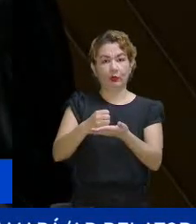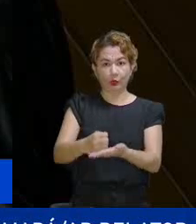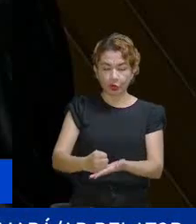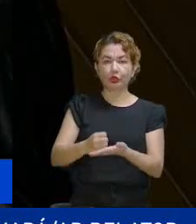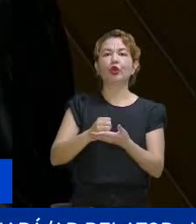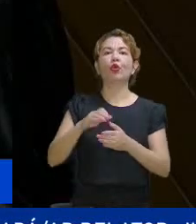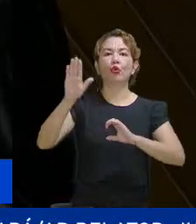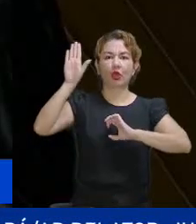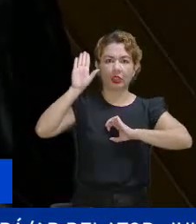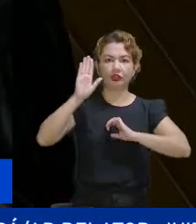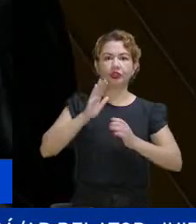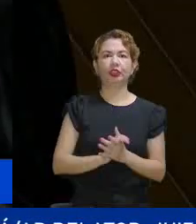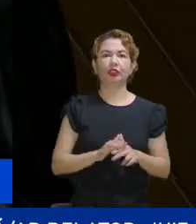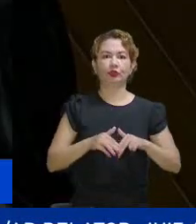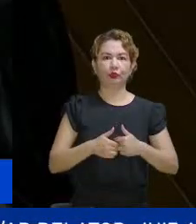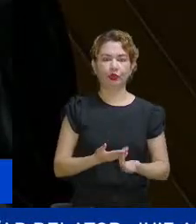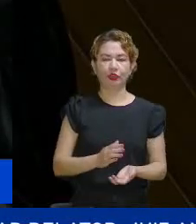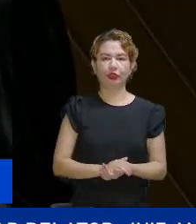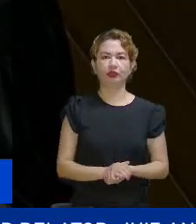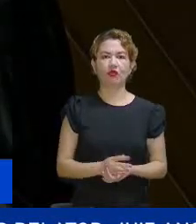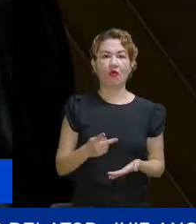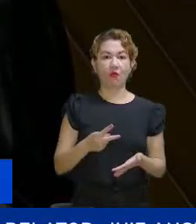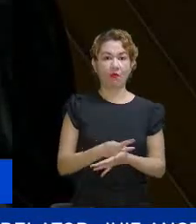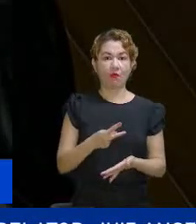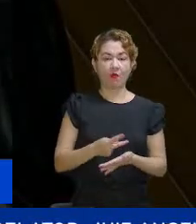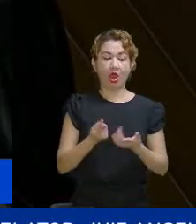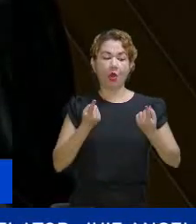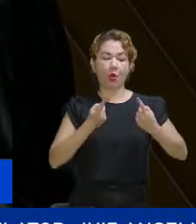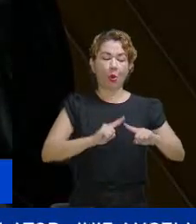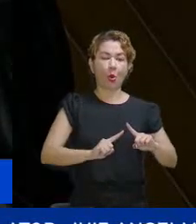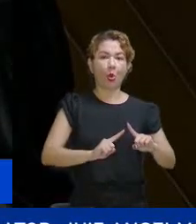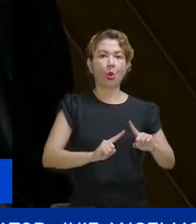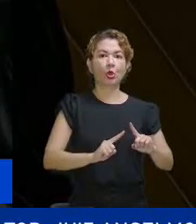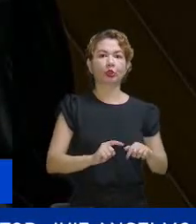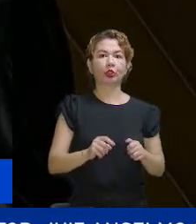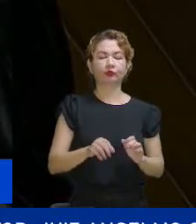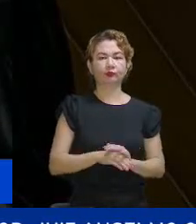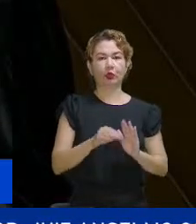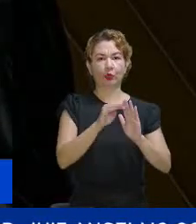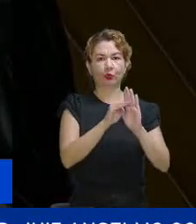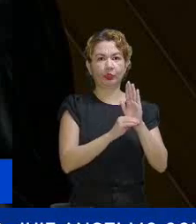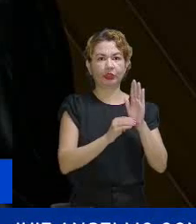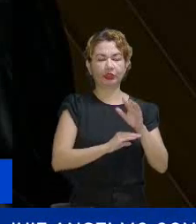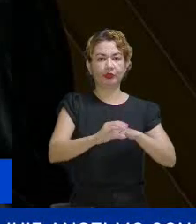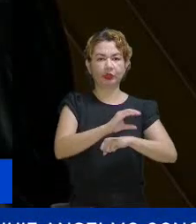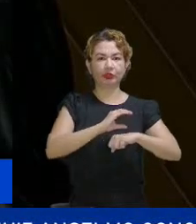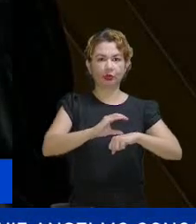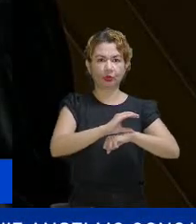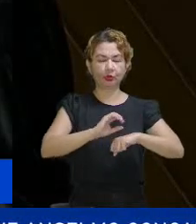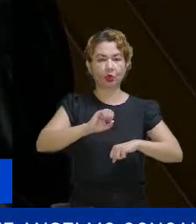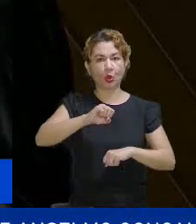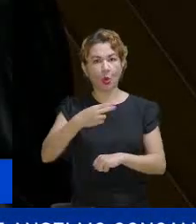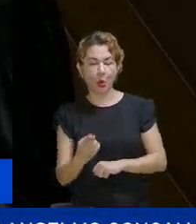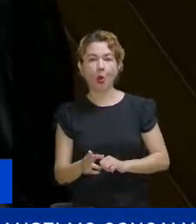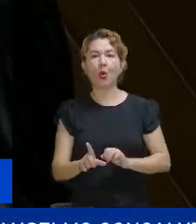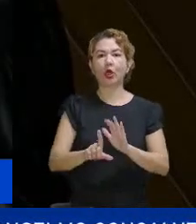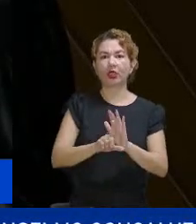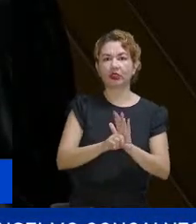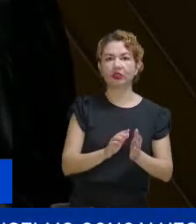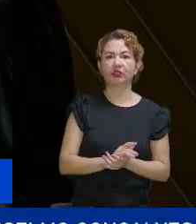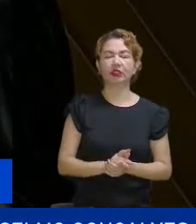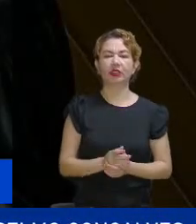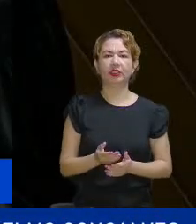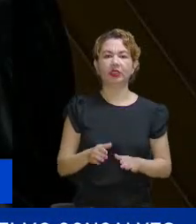Nesse sentido, a aferição de eventual violação de princípio da Constituição ou de dispêndio legal quanto ao valor